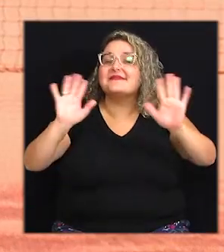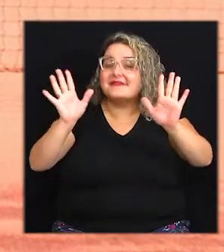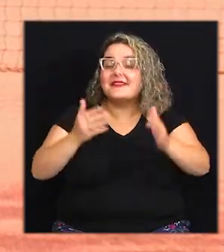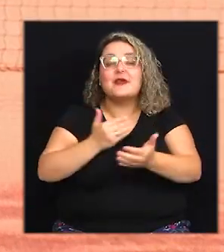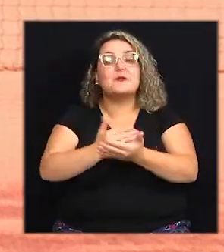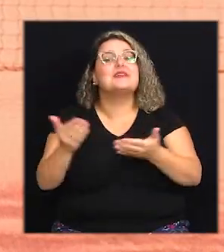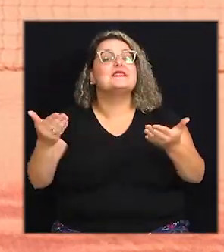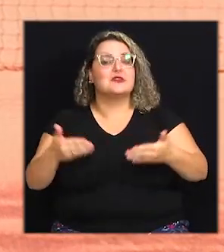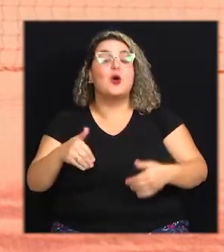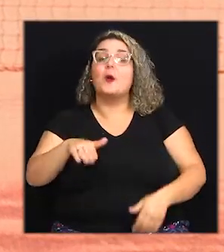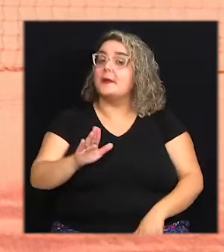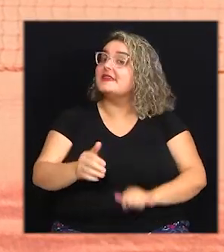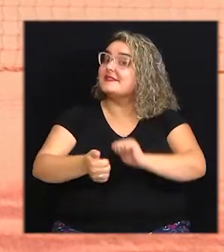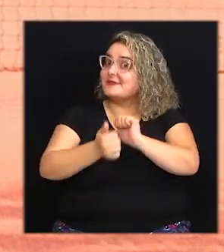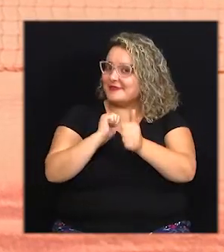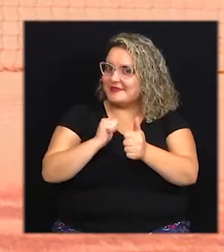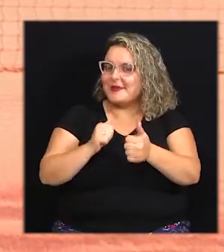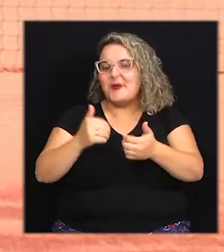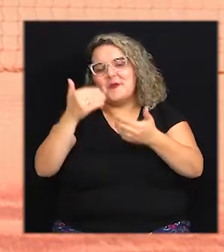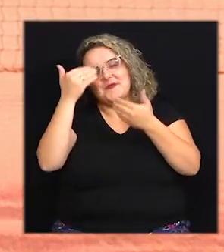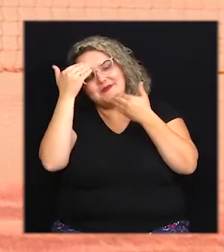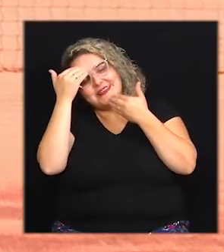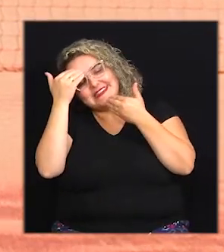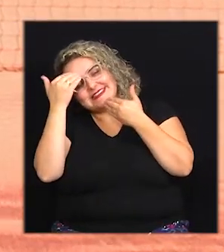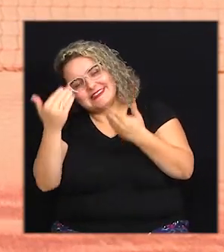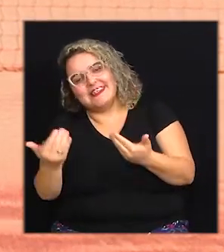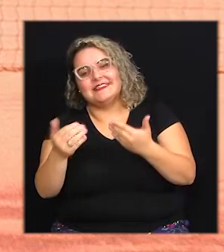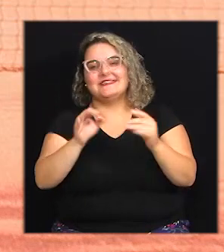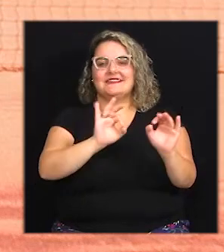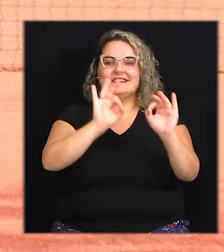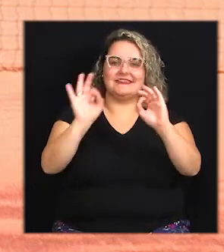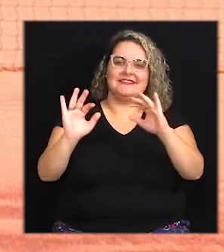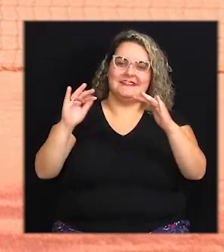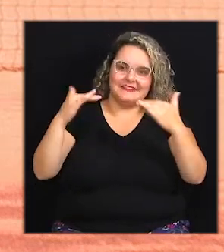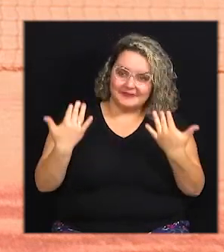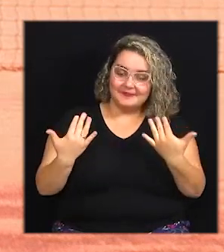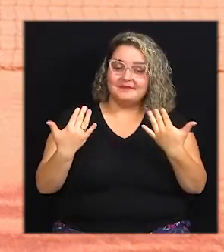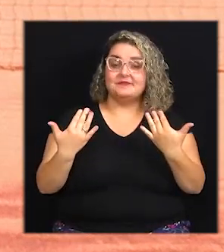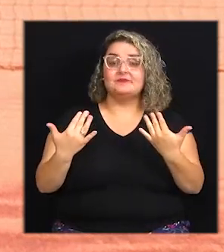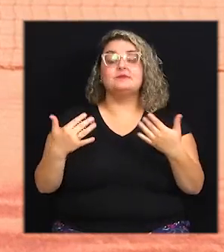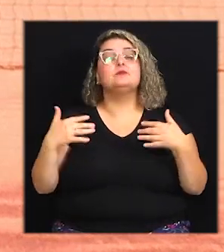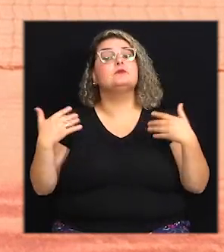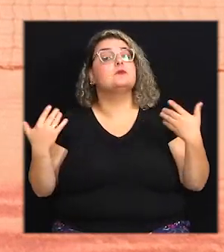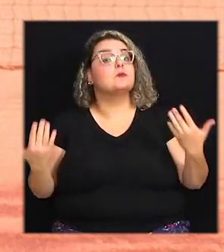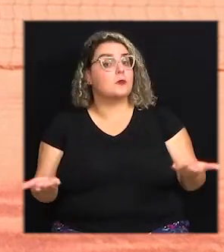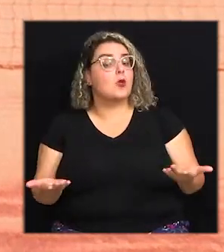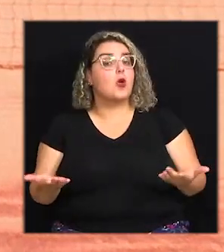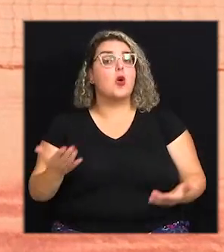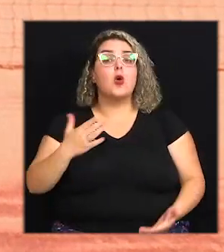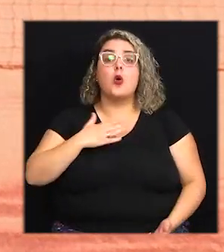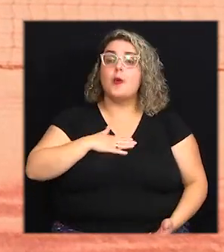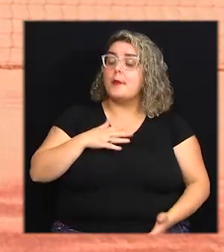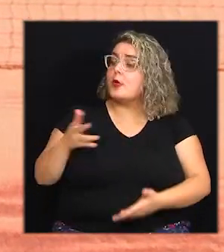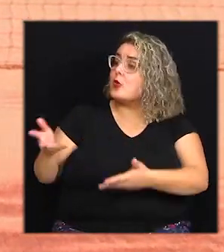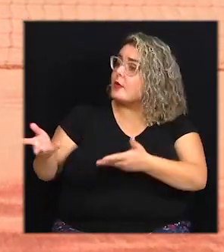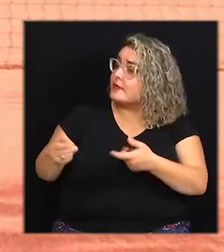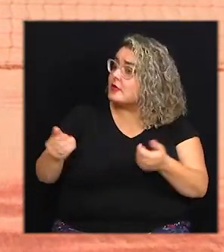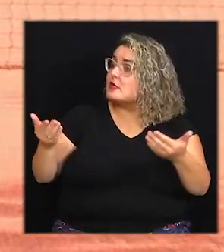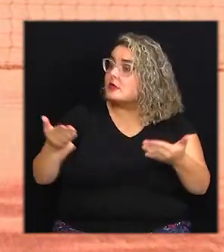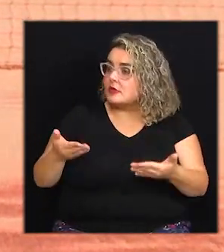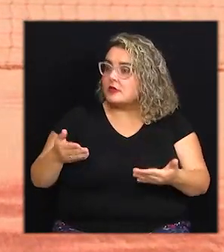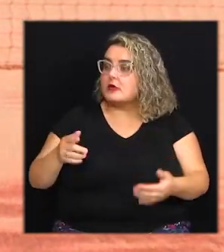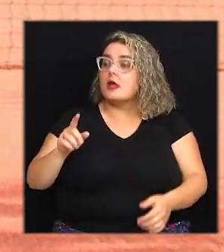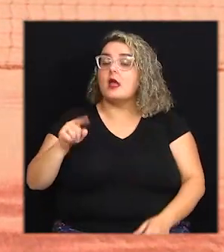Olá, começa agora o Mais Esportes. Muito obrigado pela sua companhia, pela sua audiência. E o meu convidado de hoje é